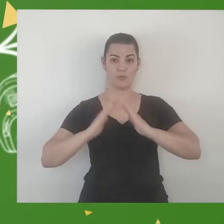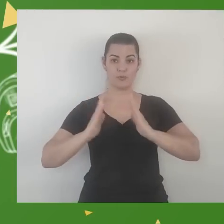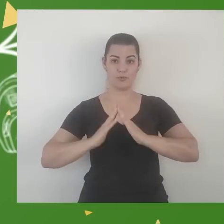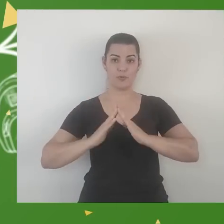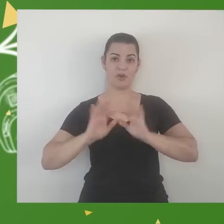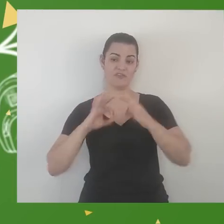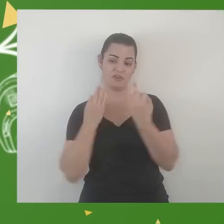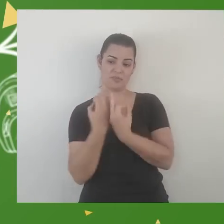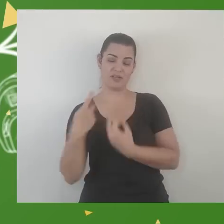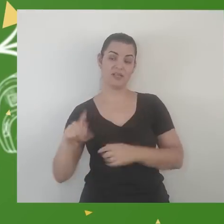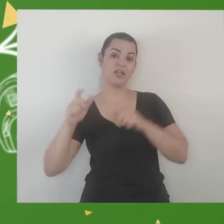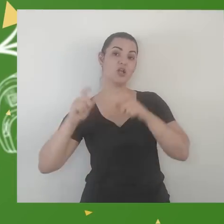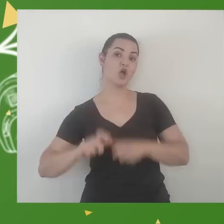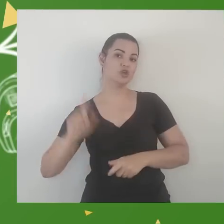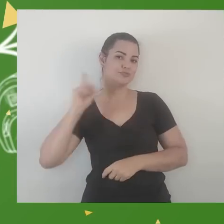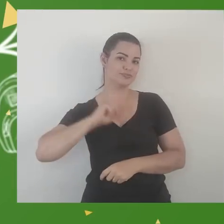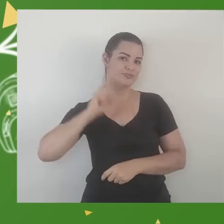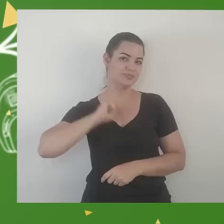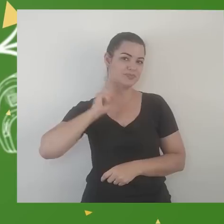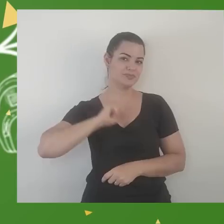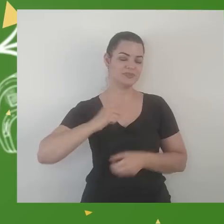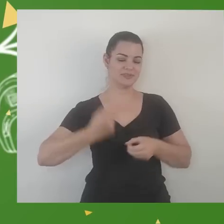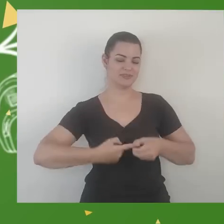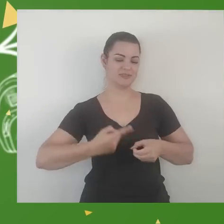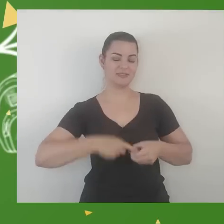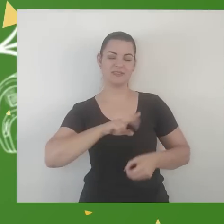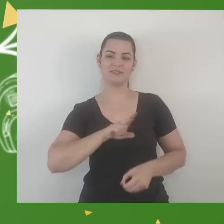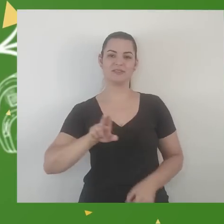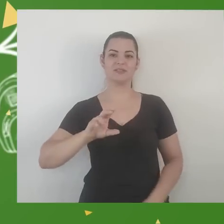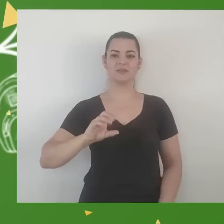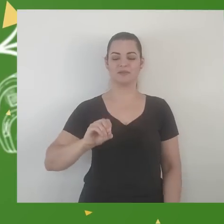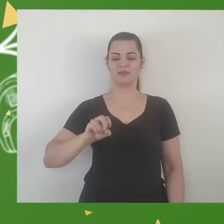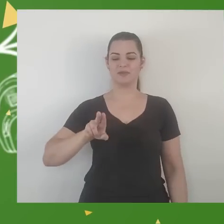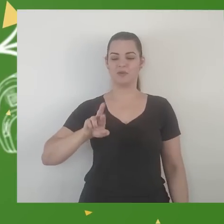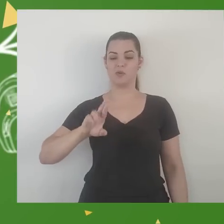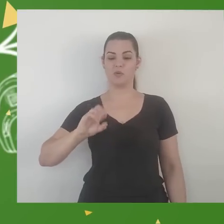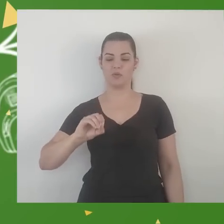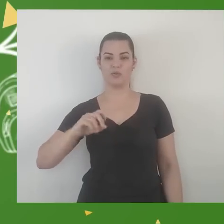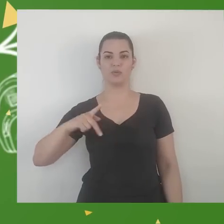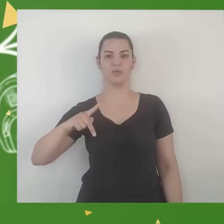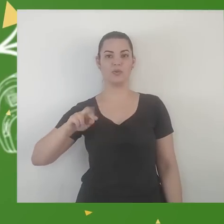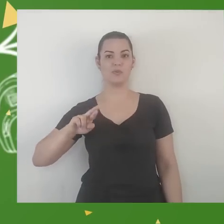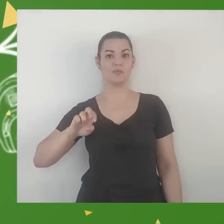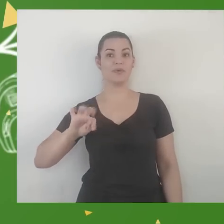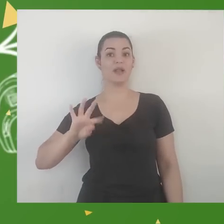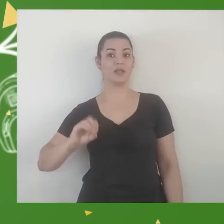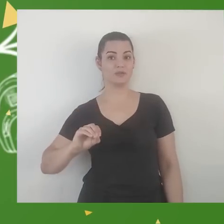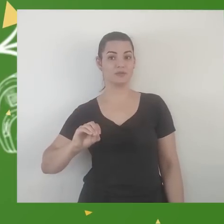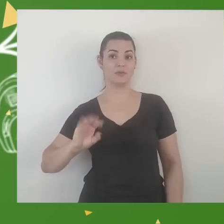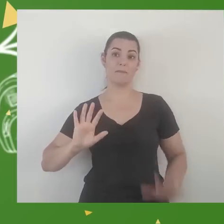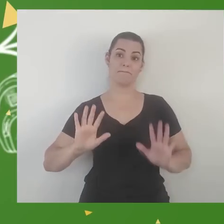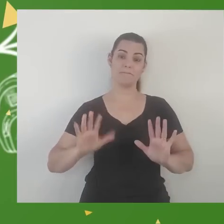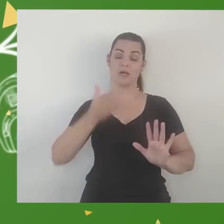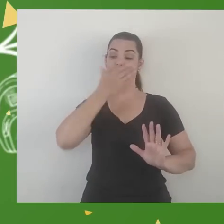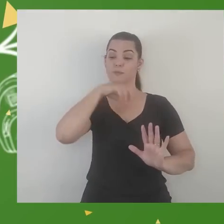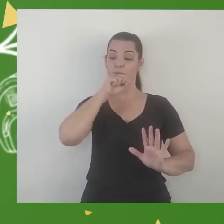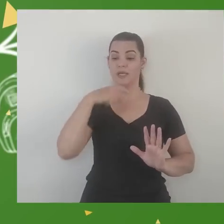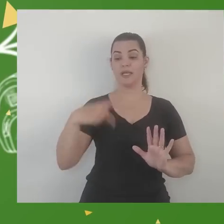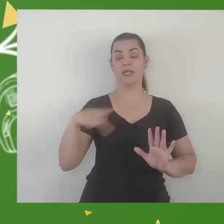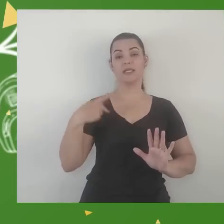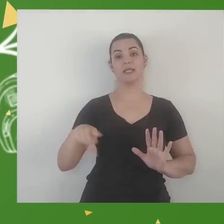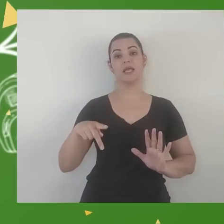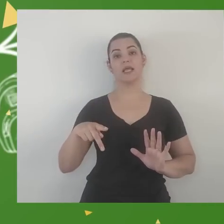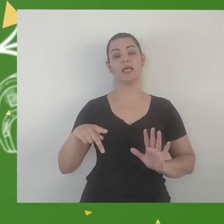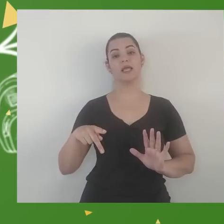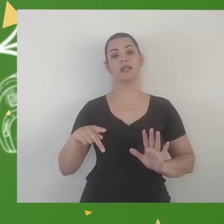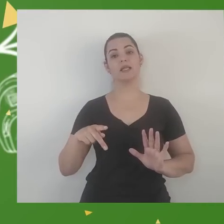Preto. O seu pai, engenheiro e fazendeiro de grandes posses, teve um tempo que precisou mudar com a sua